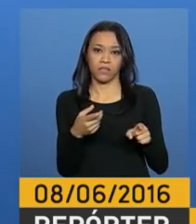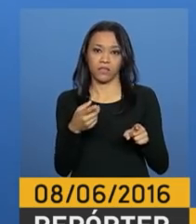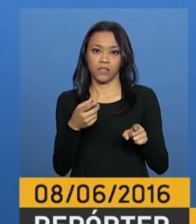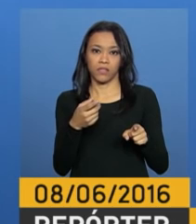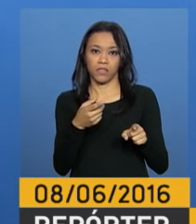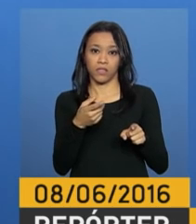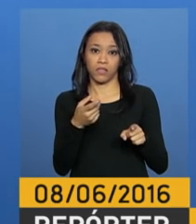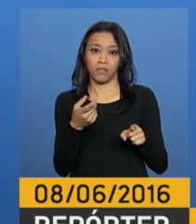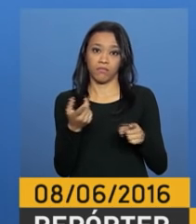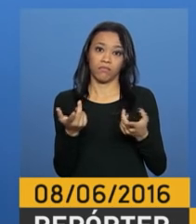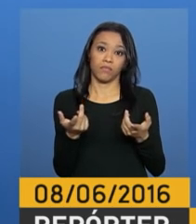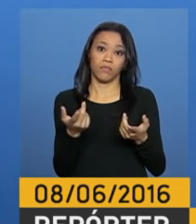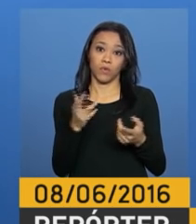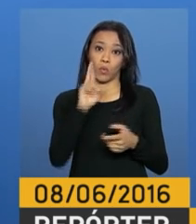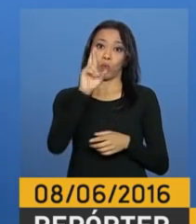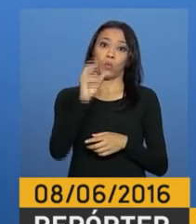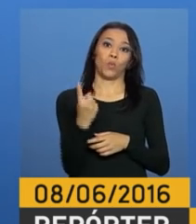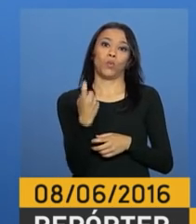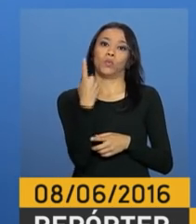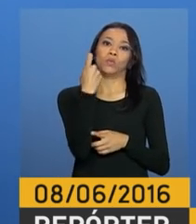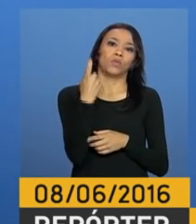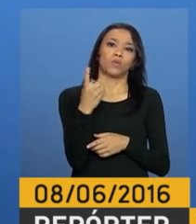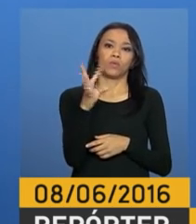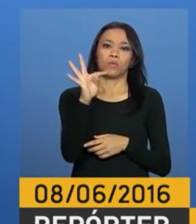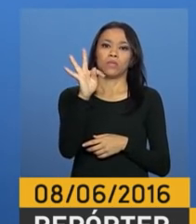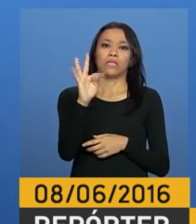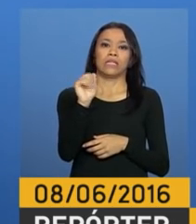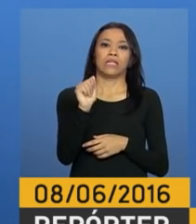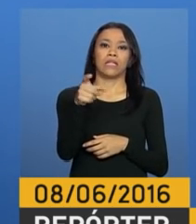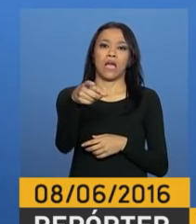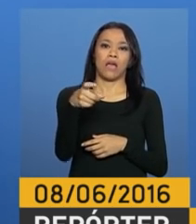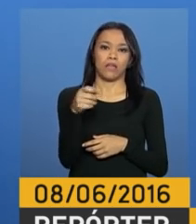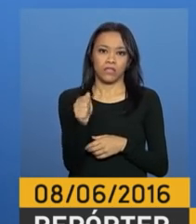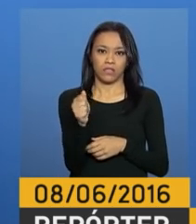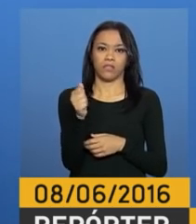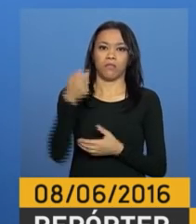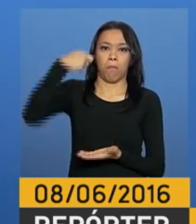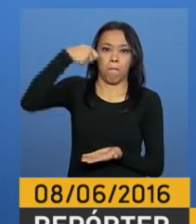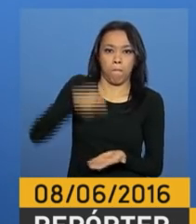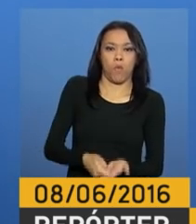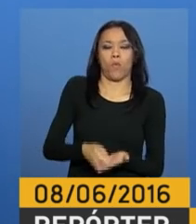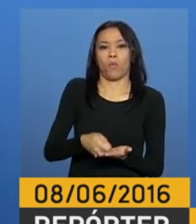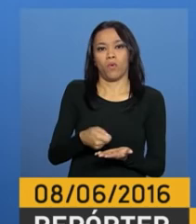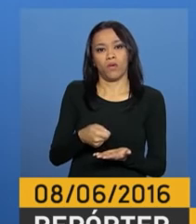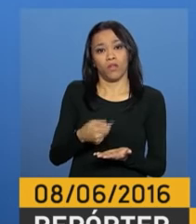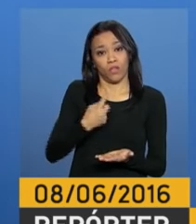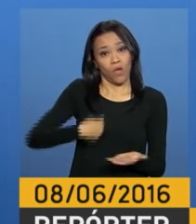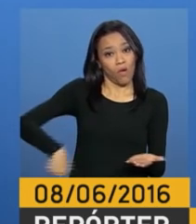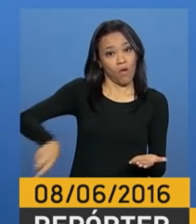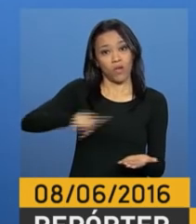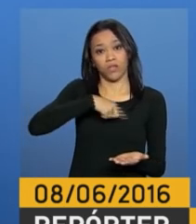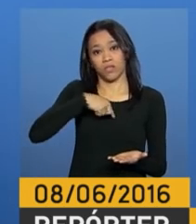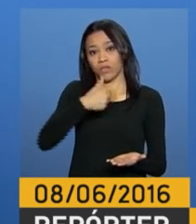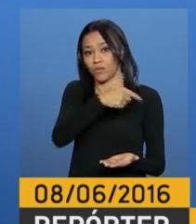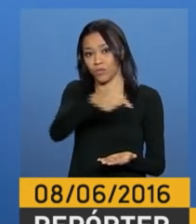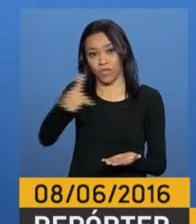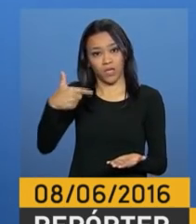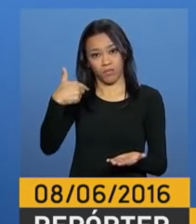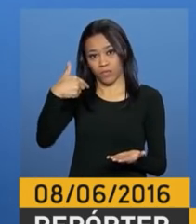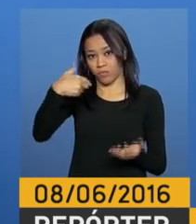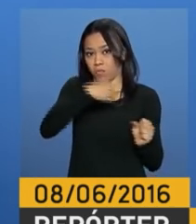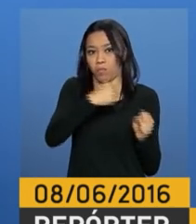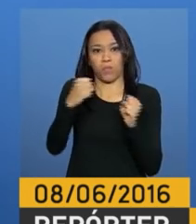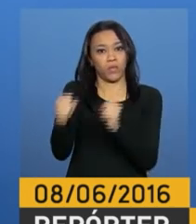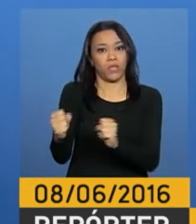taxa de retorno e isso todos nós sabemos que não temos esse poder isso é um processo